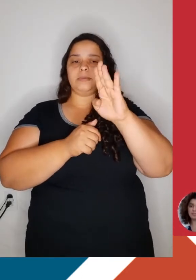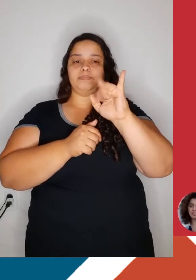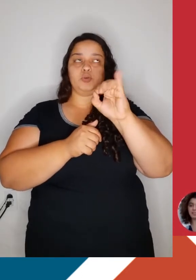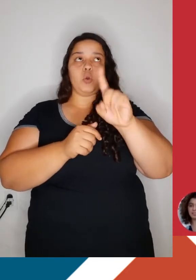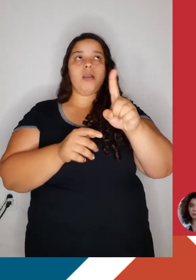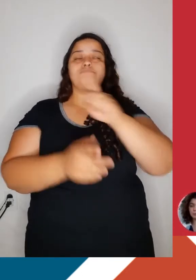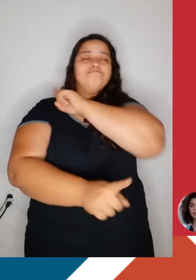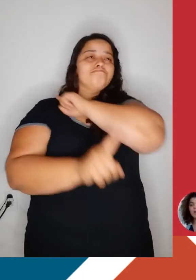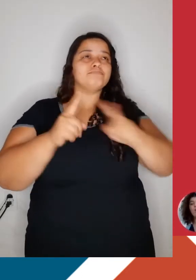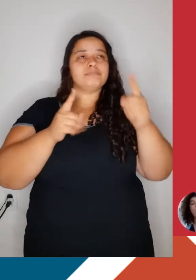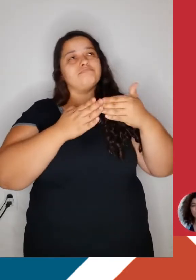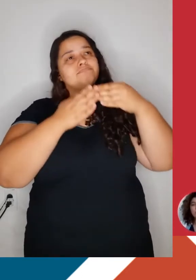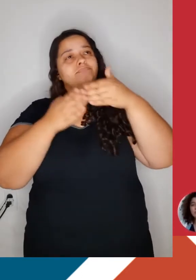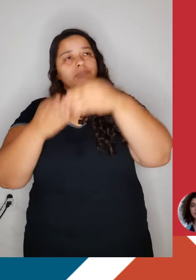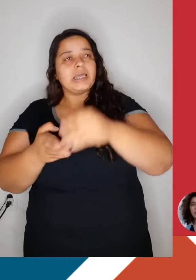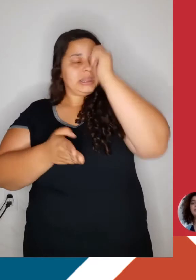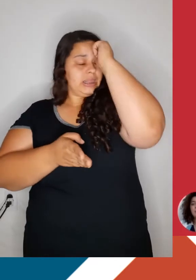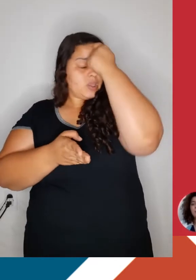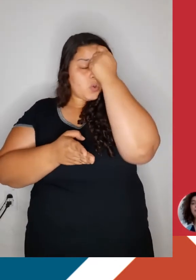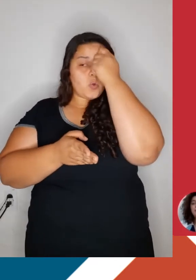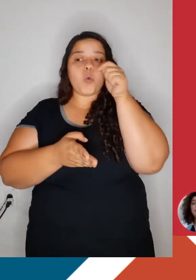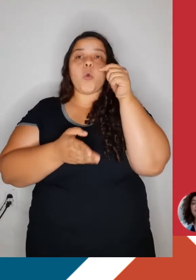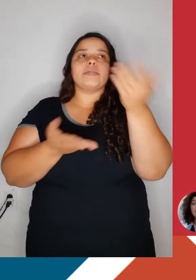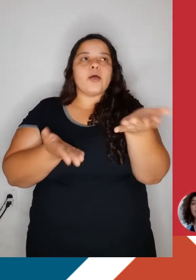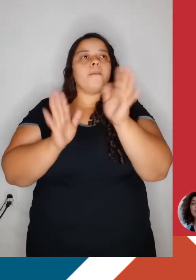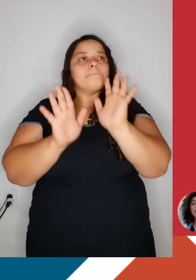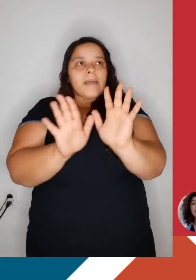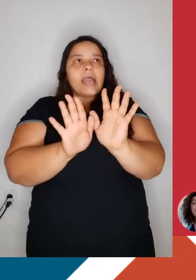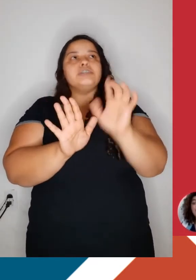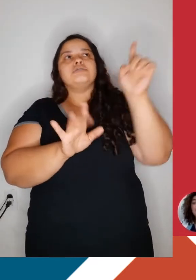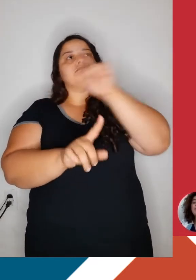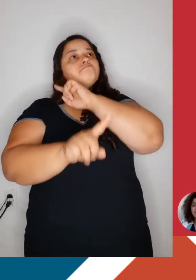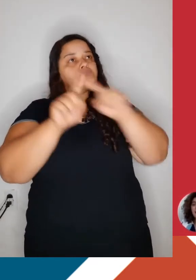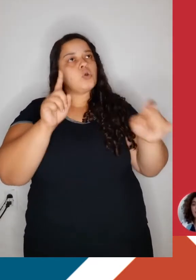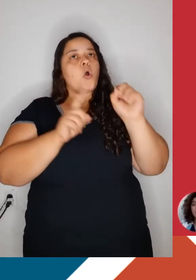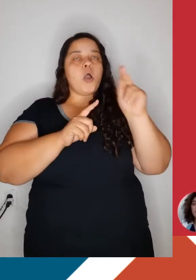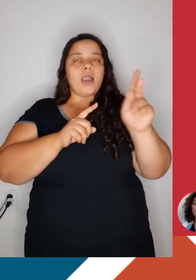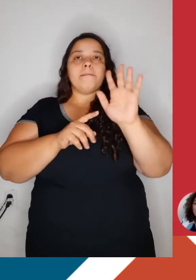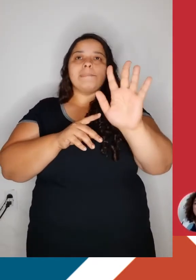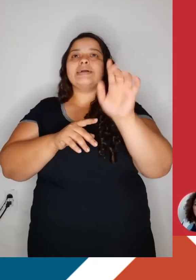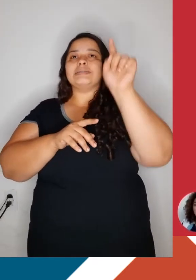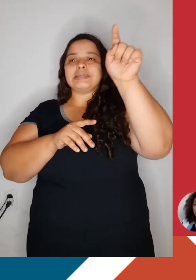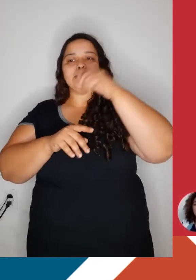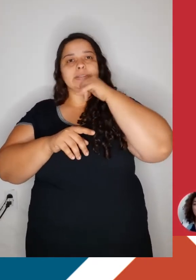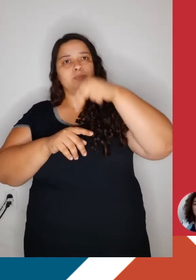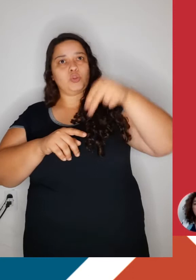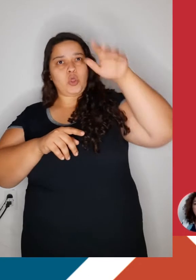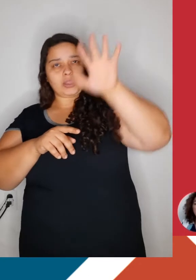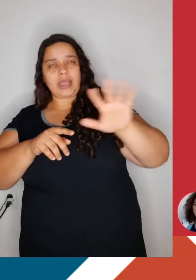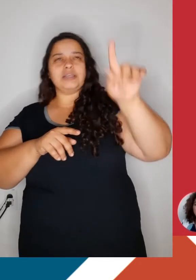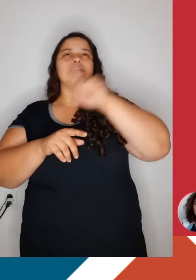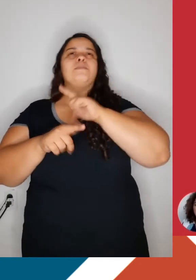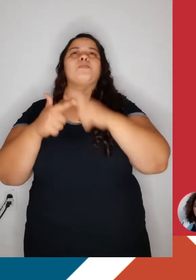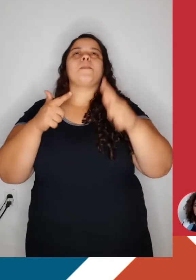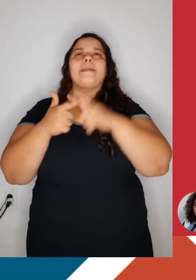tráfico transatlântico. Como solução, nesse momento, cresceu o tráfico interprovincial. O Nordeste, que sofria com a